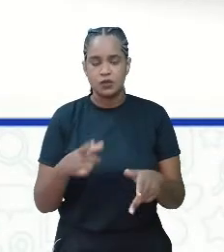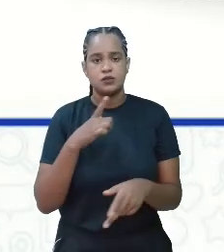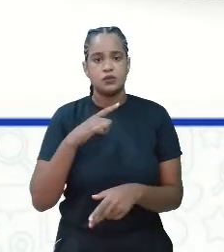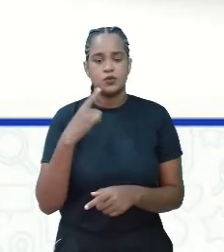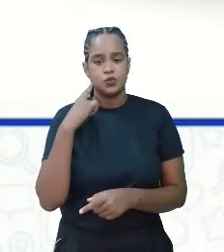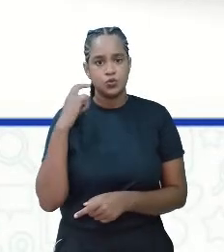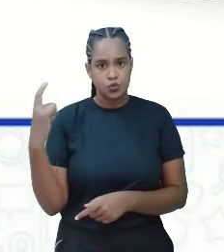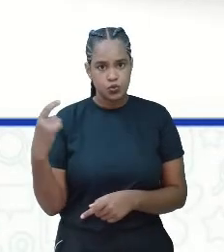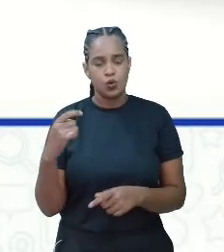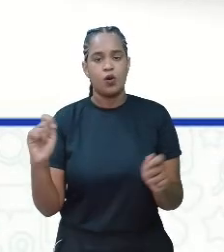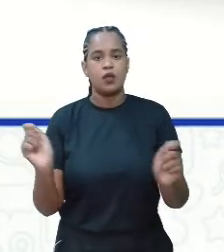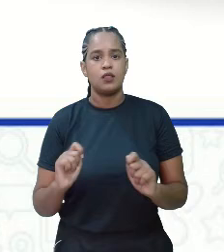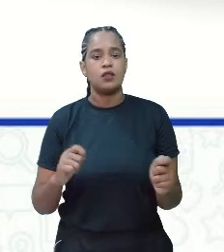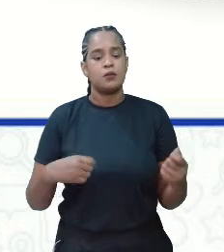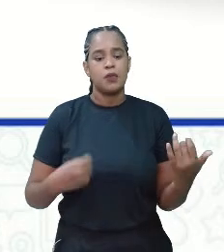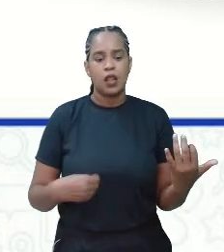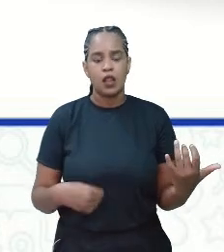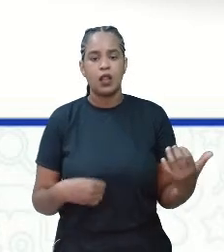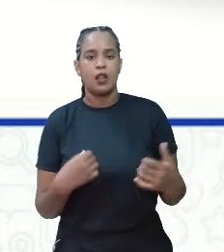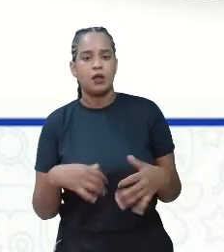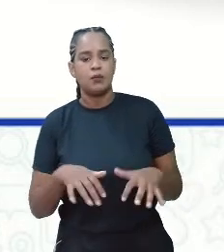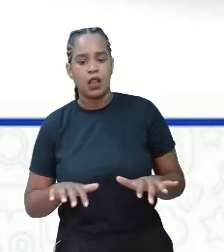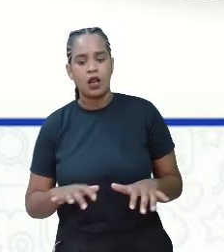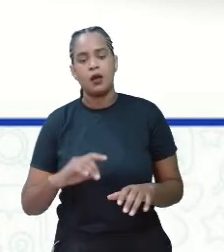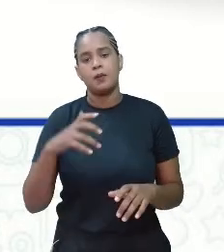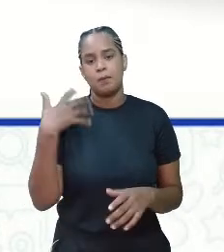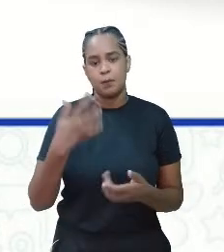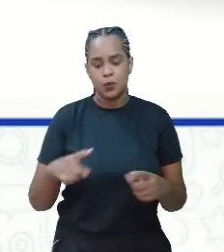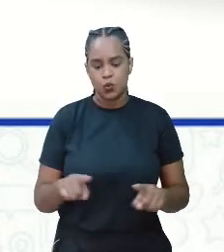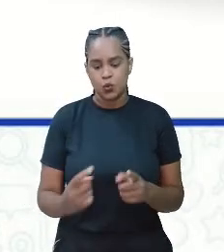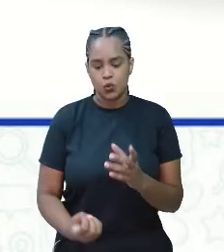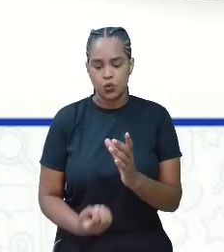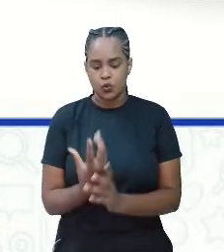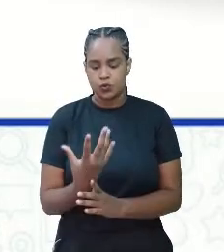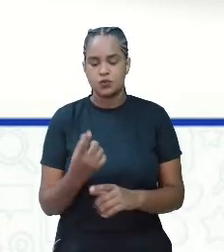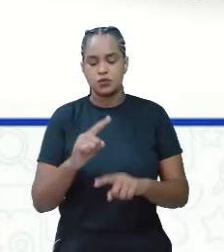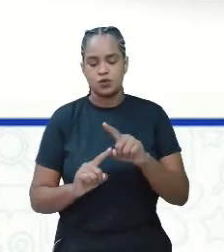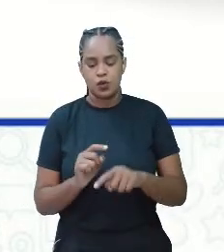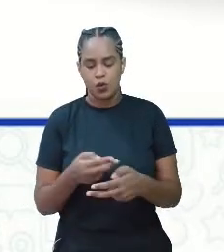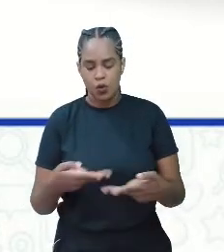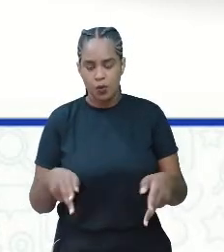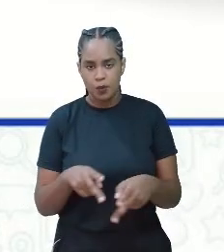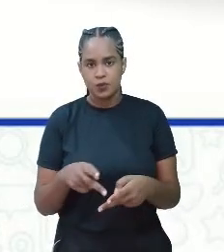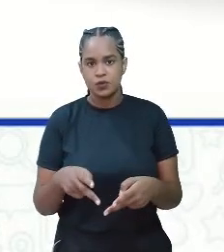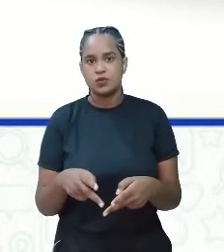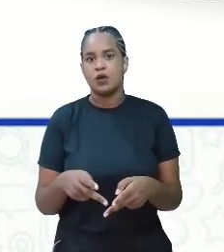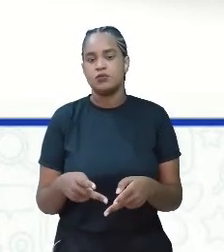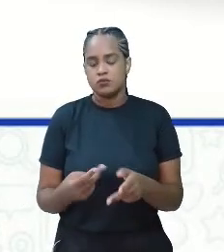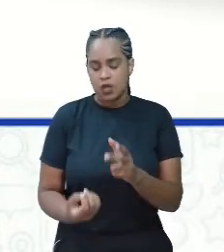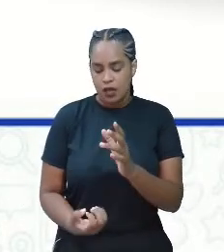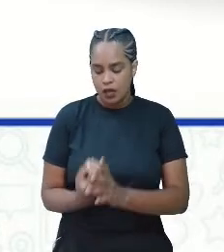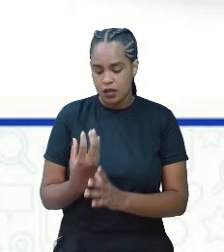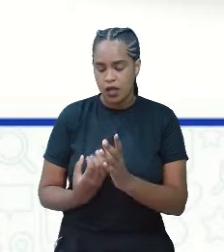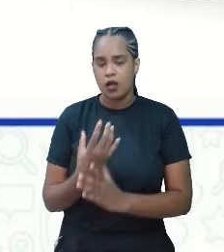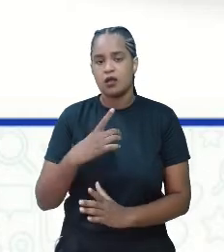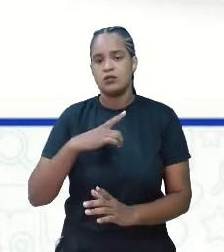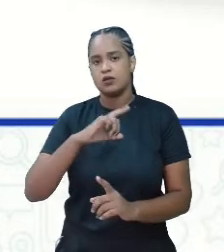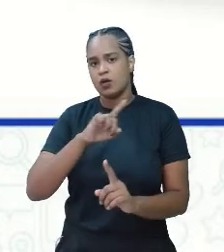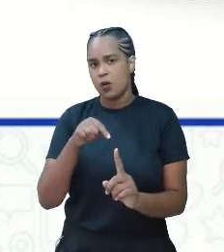são capazes de gerar música, ok? São objetos que são fabricados com